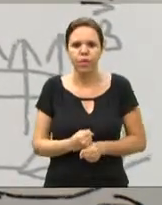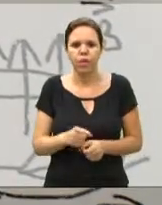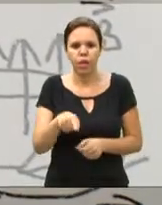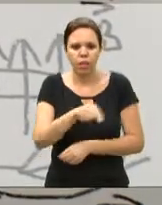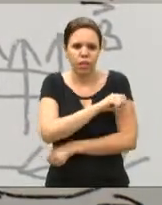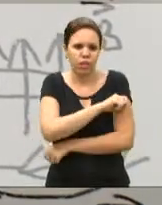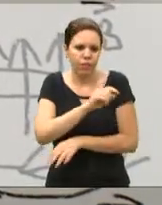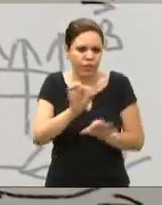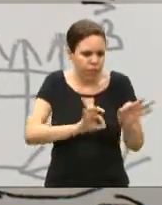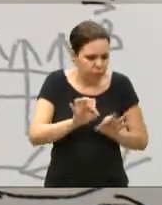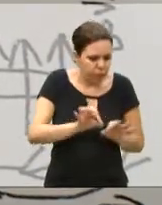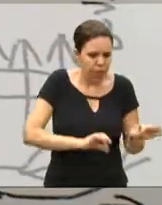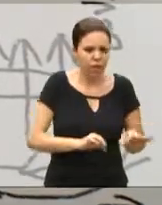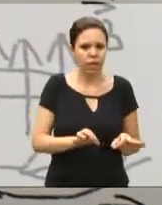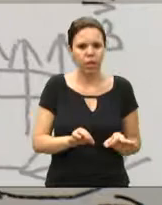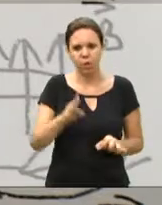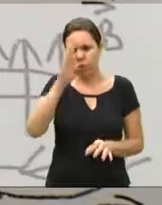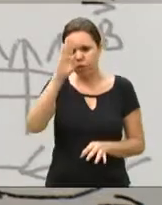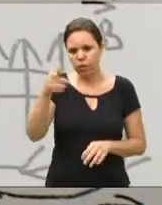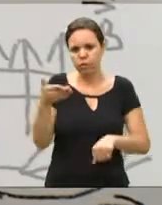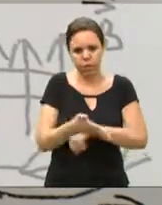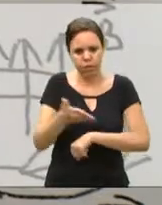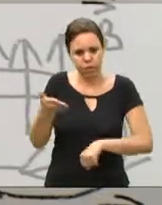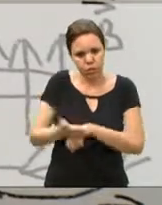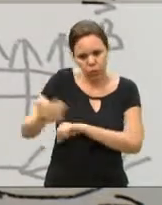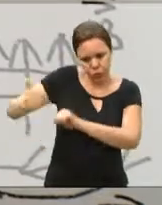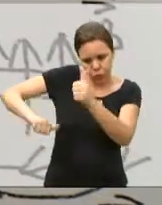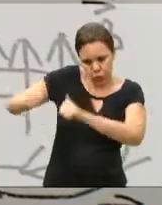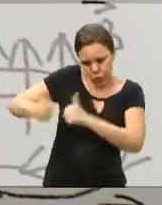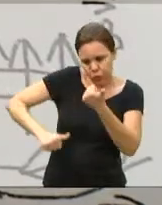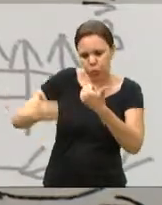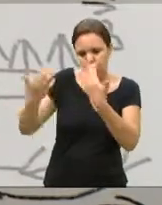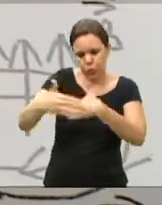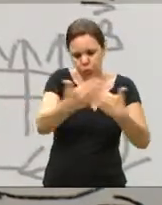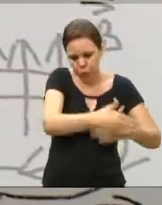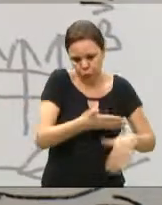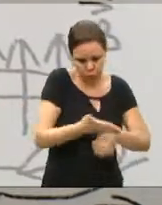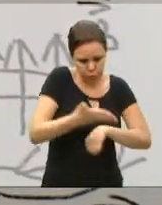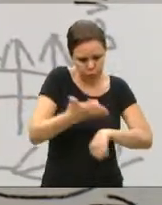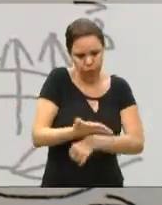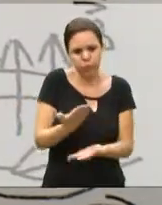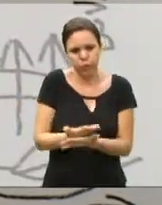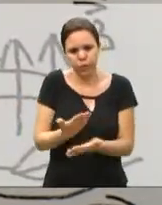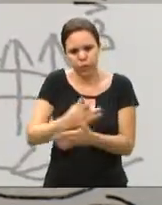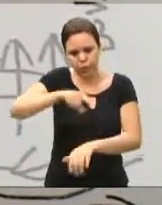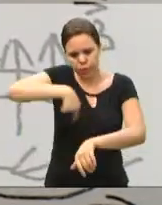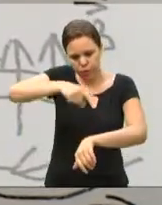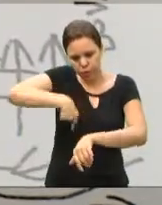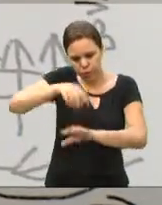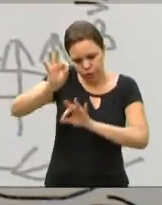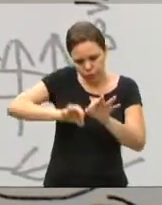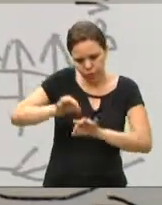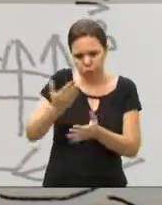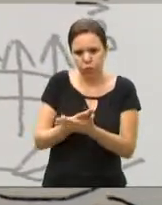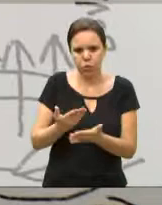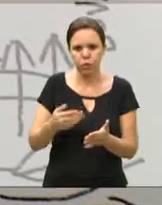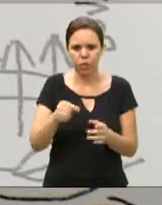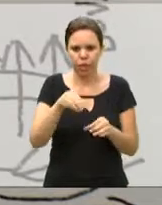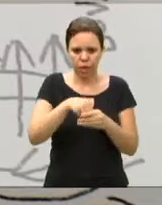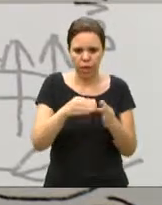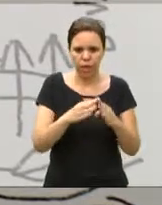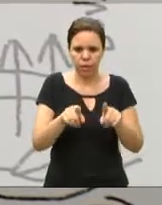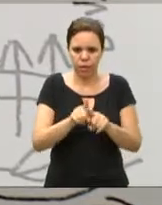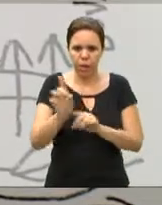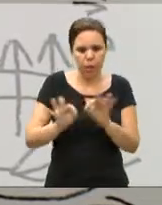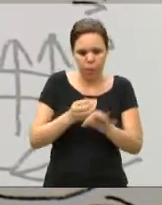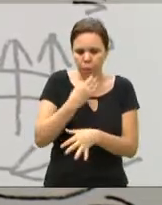essa preparação com propriedade, participou dos simulados, frequentou as aulas, teve horas regulares de estudo, ele está bem